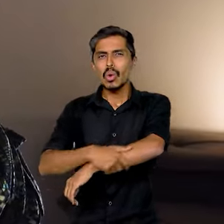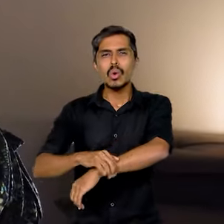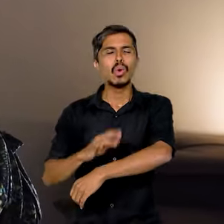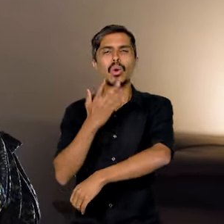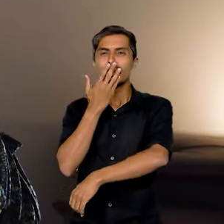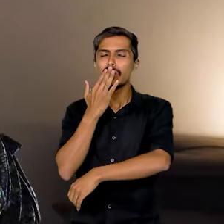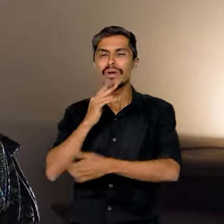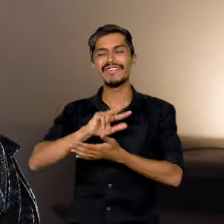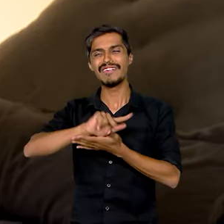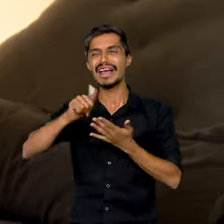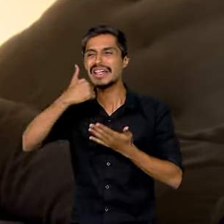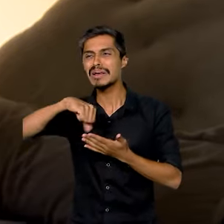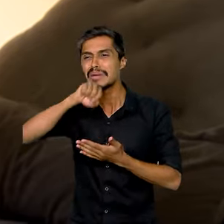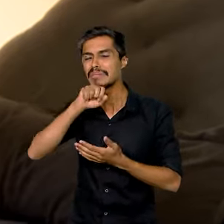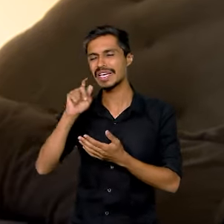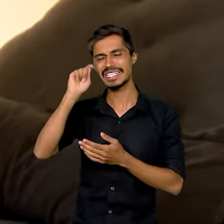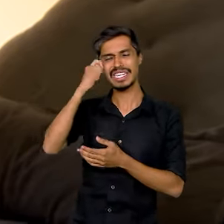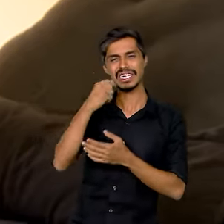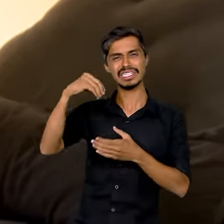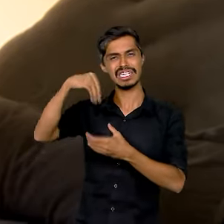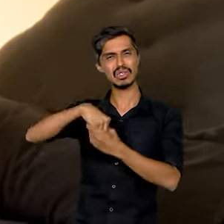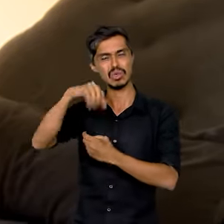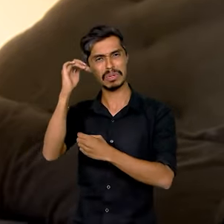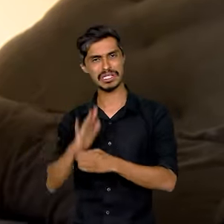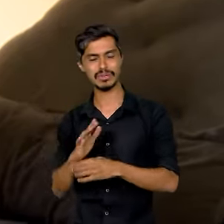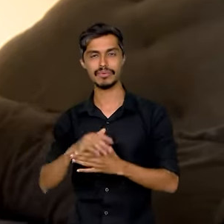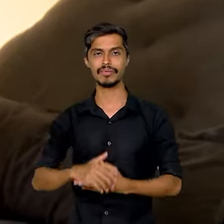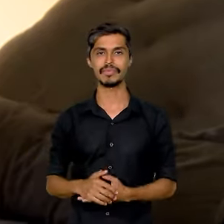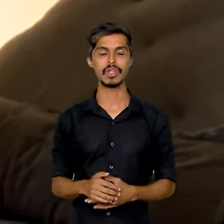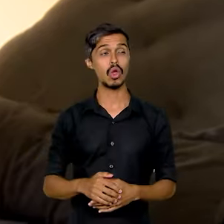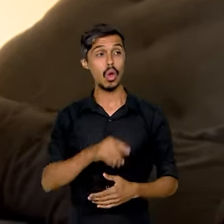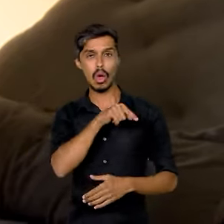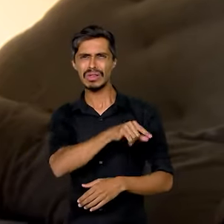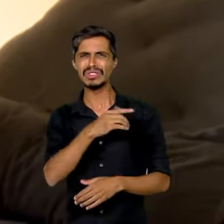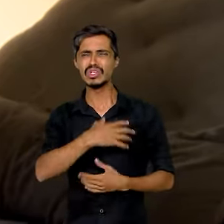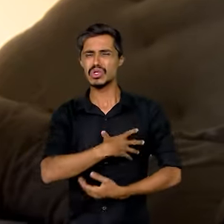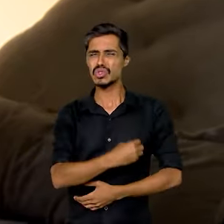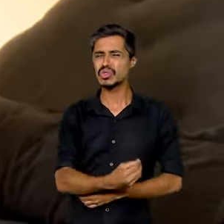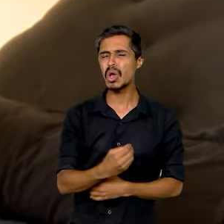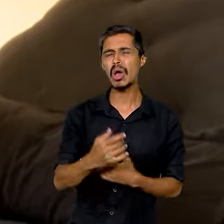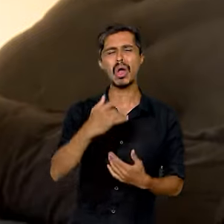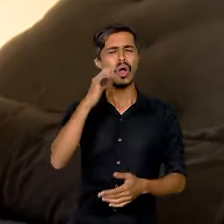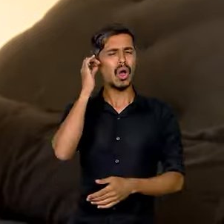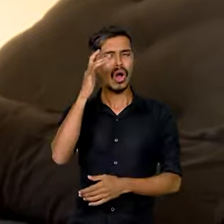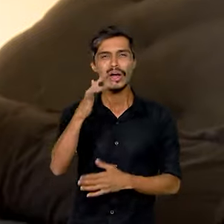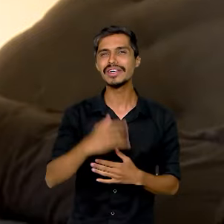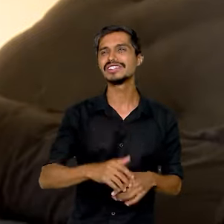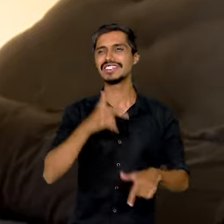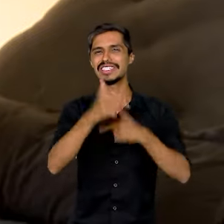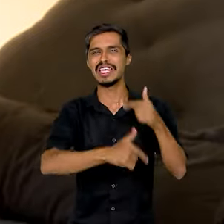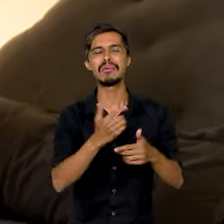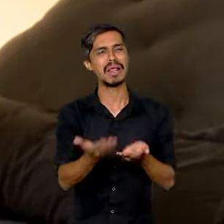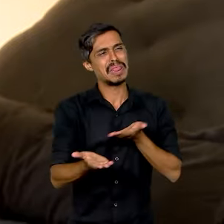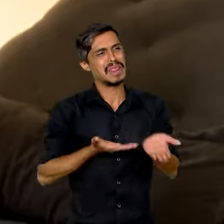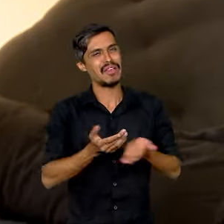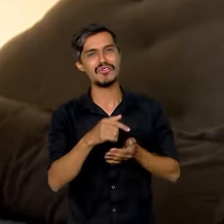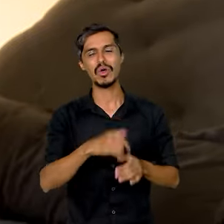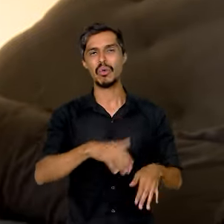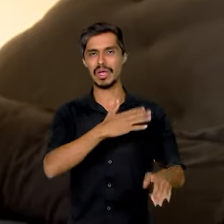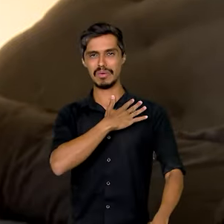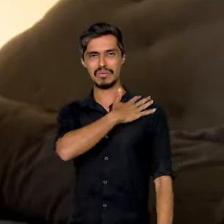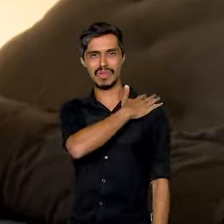Brasil. O sonho dele era trabalhar, terminar de estudar, servir o exército, comprar a